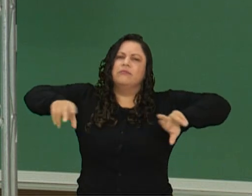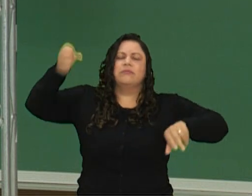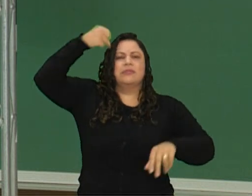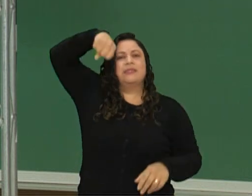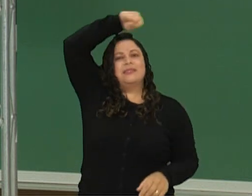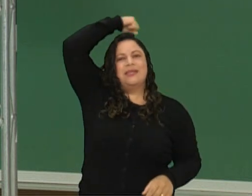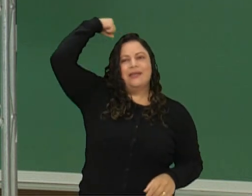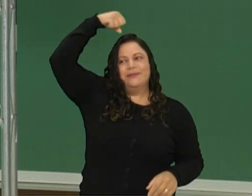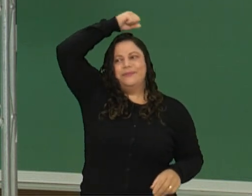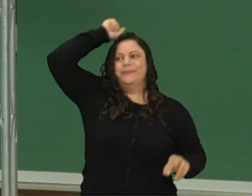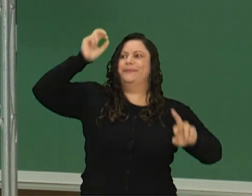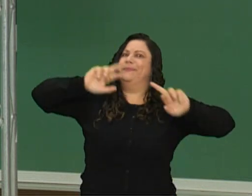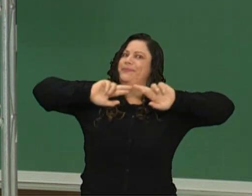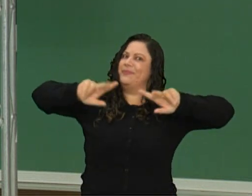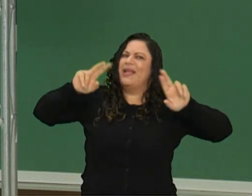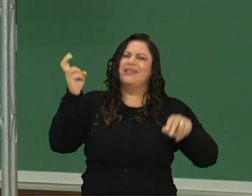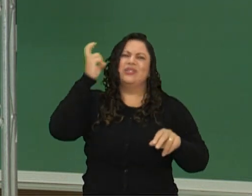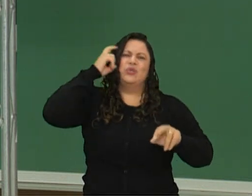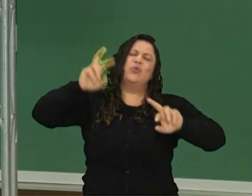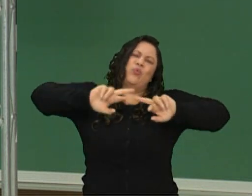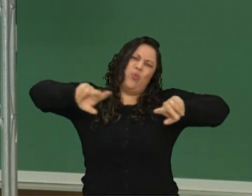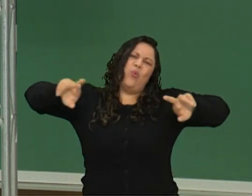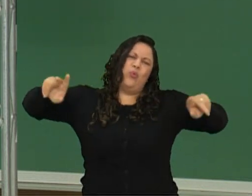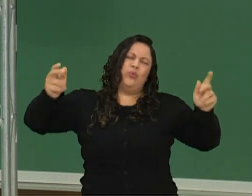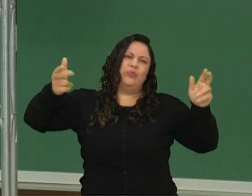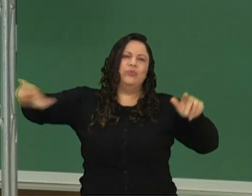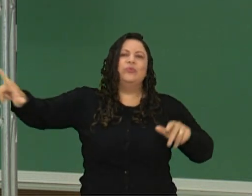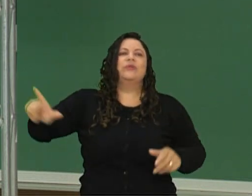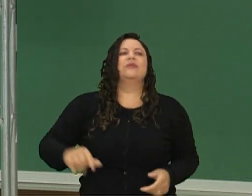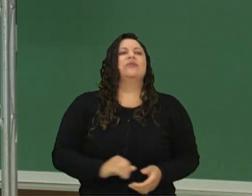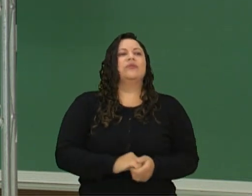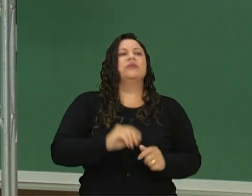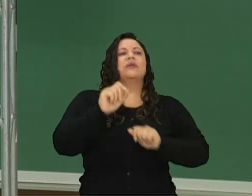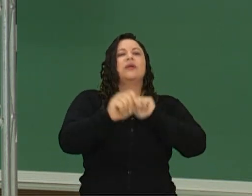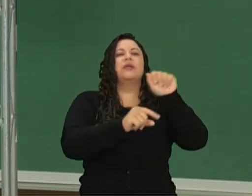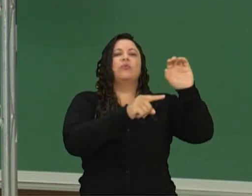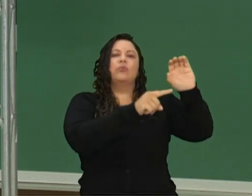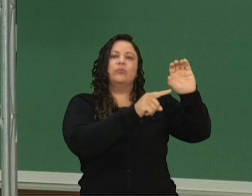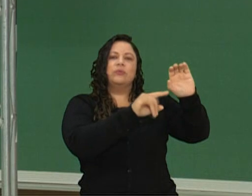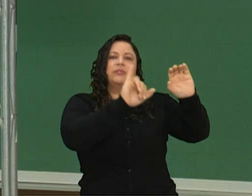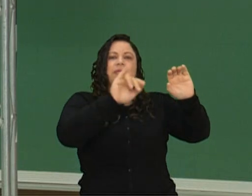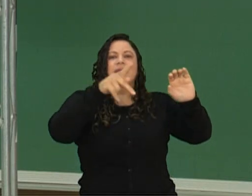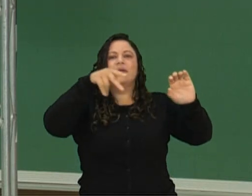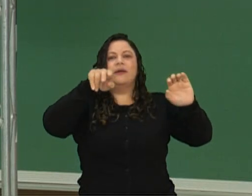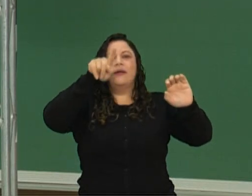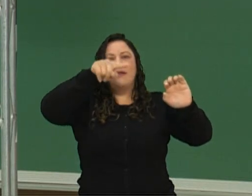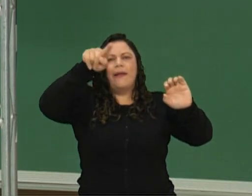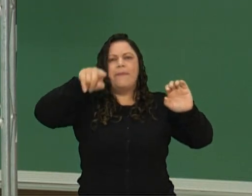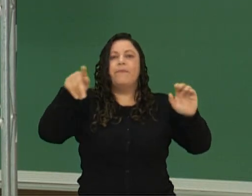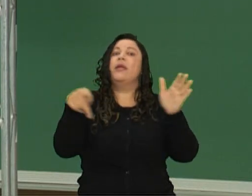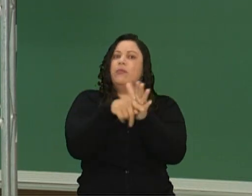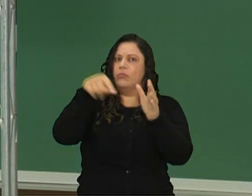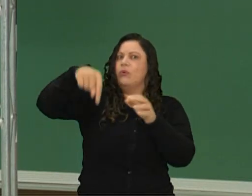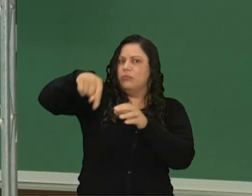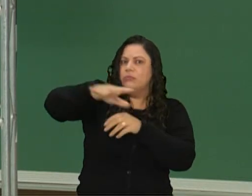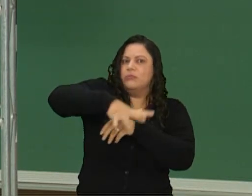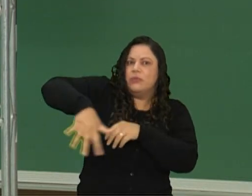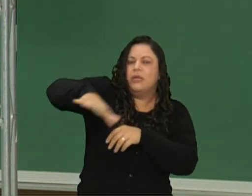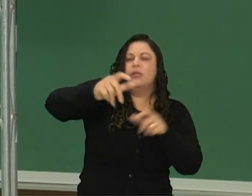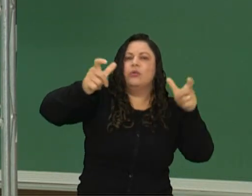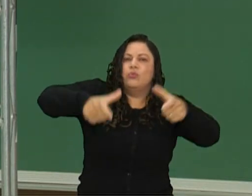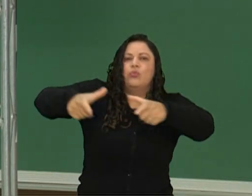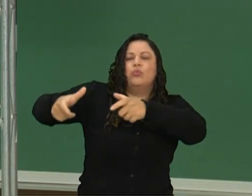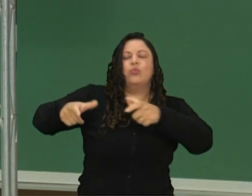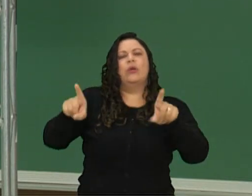celta. As árvores são muito importantes, entre elas os carvalho. E o ipê é aqui da nossa região, tem ipês muito coloridos, bonitos,